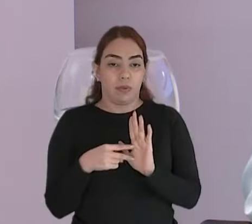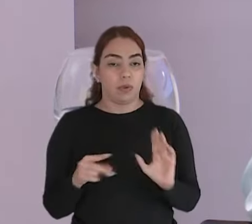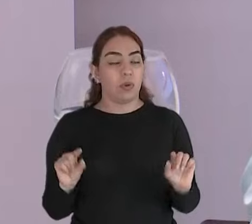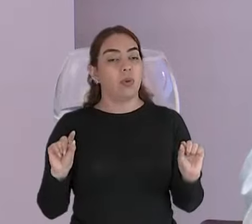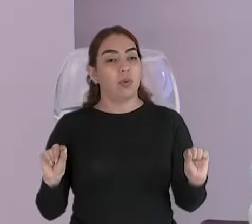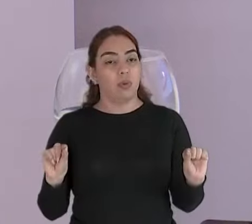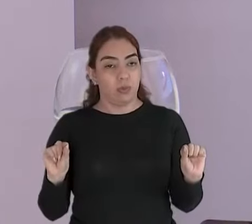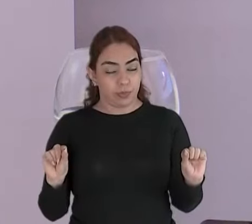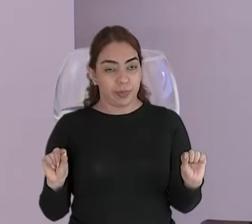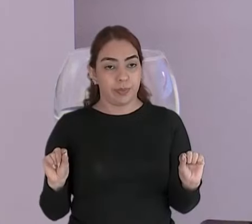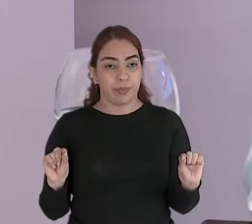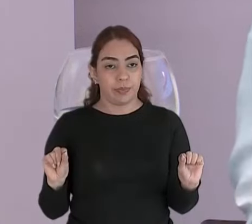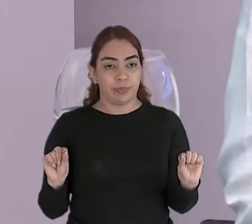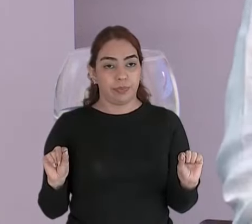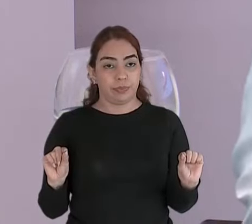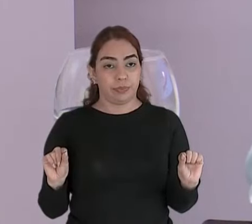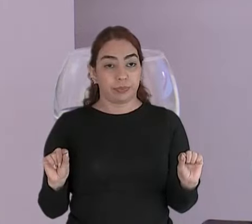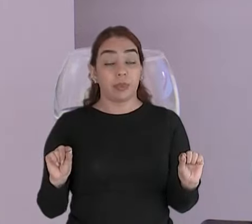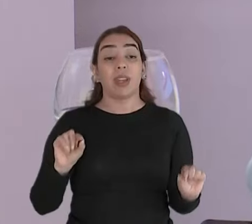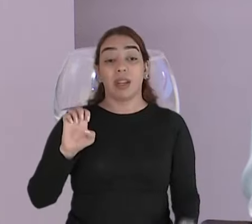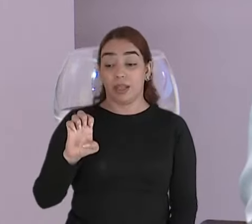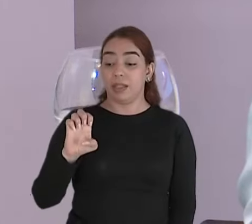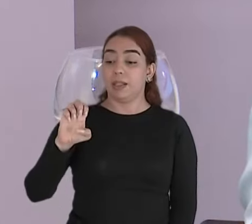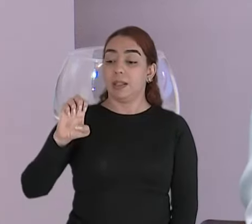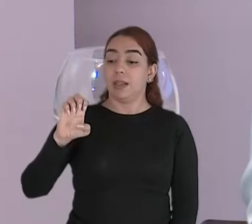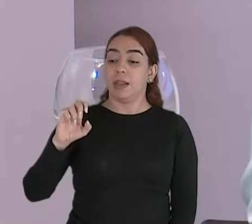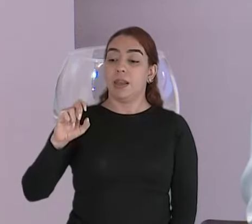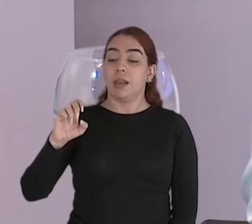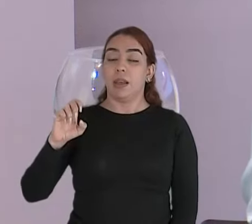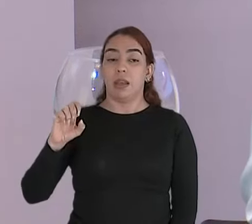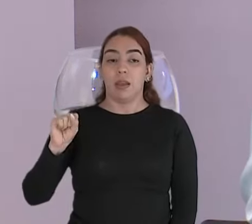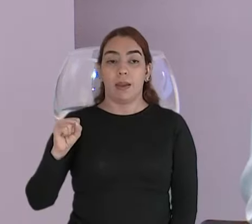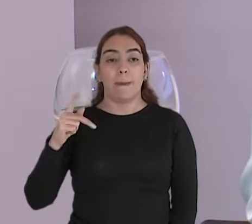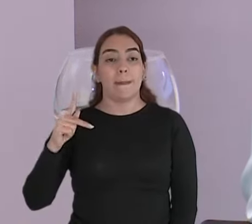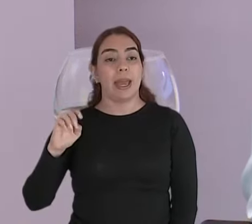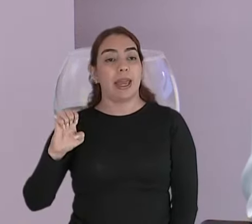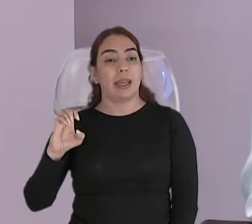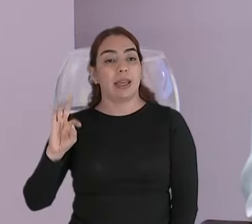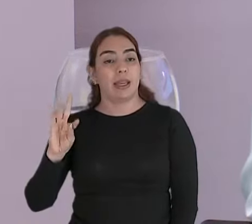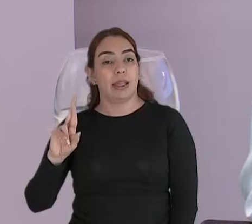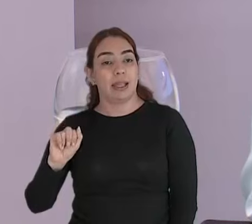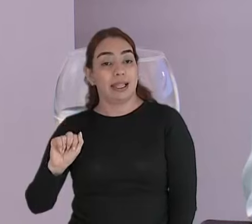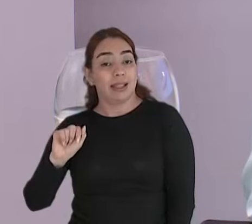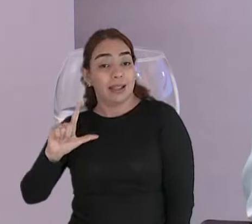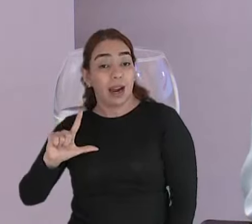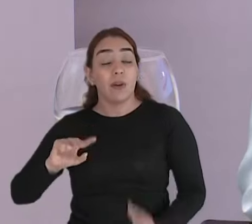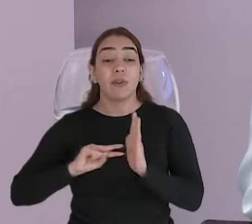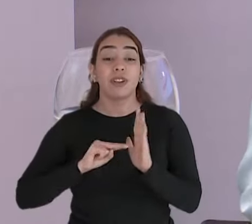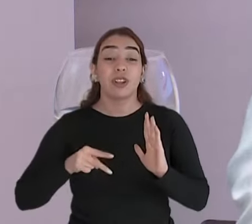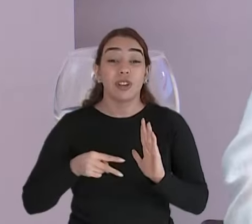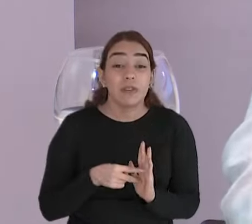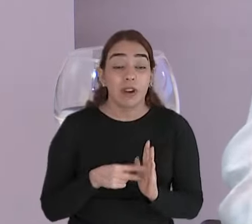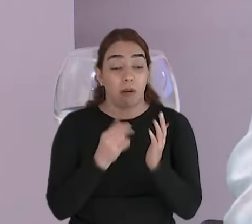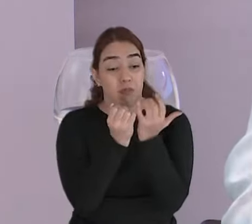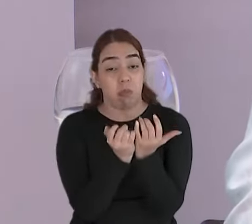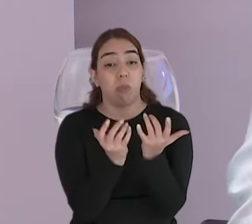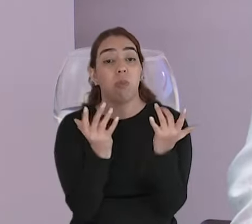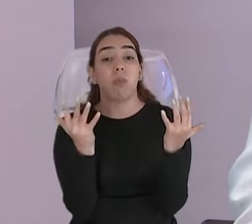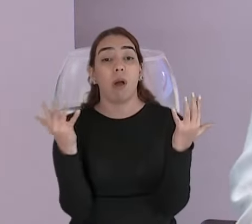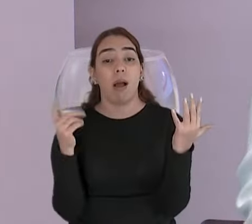em espectral, em gradações e mais tudo dentro do mesmo